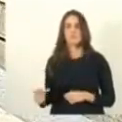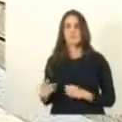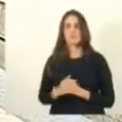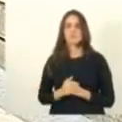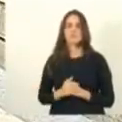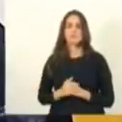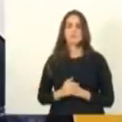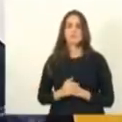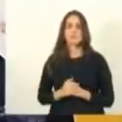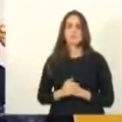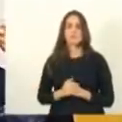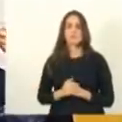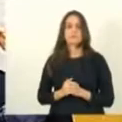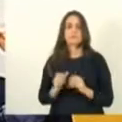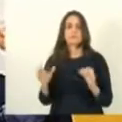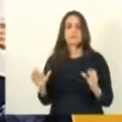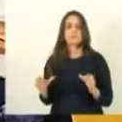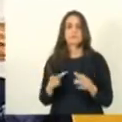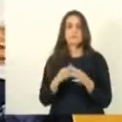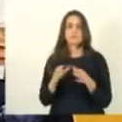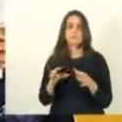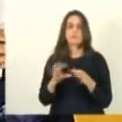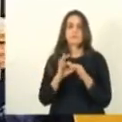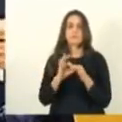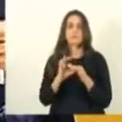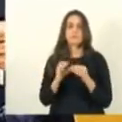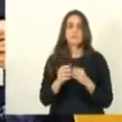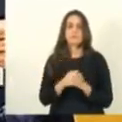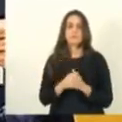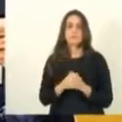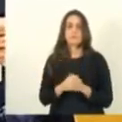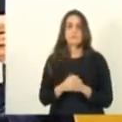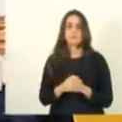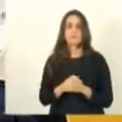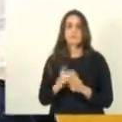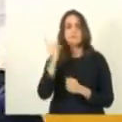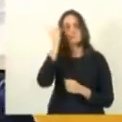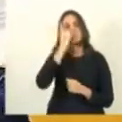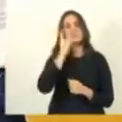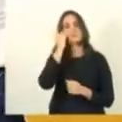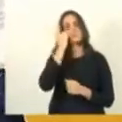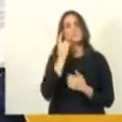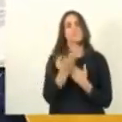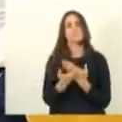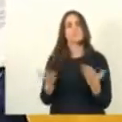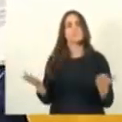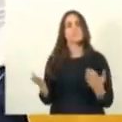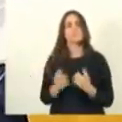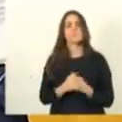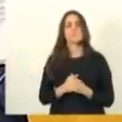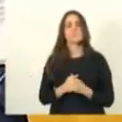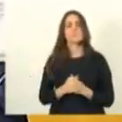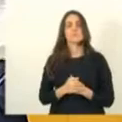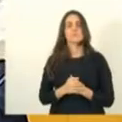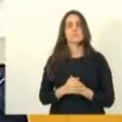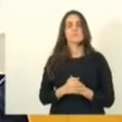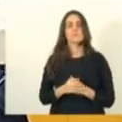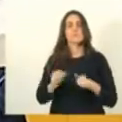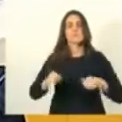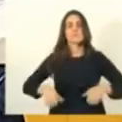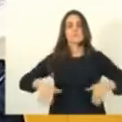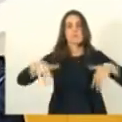Reunião conjunta das comissões, senhores deputados, público nas galerias, principalmente